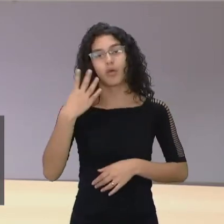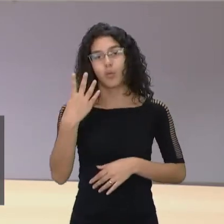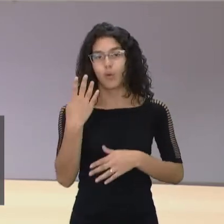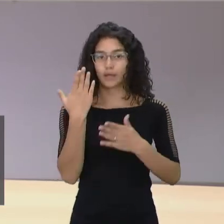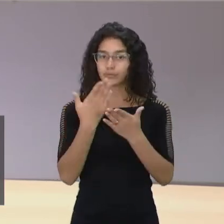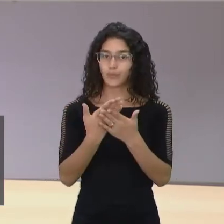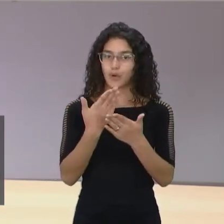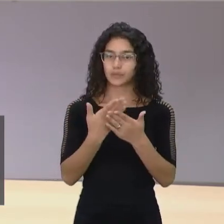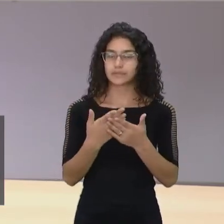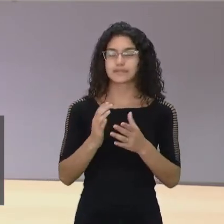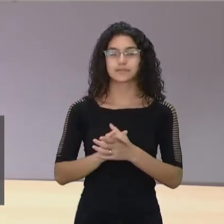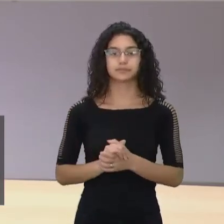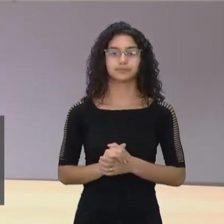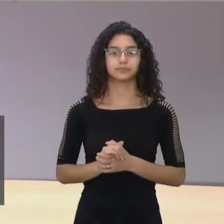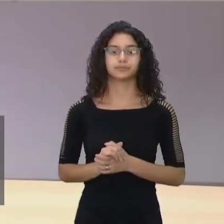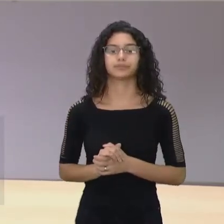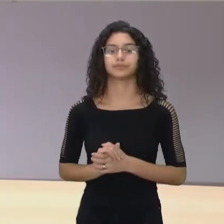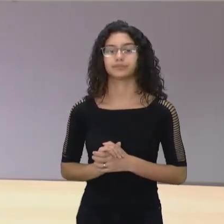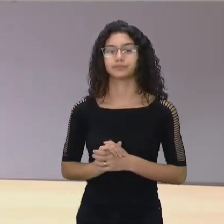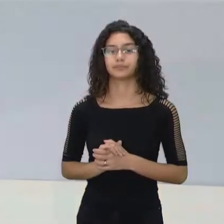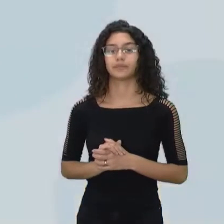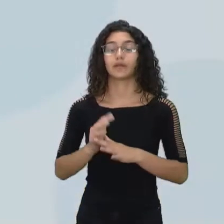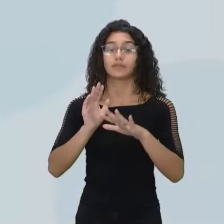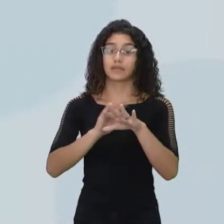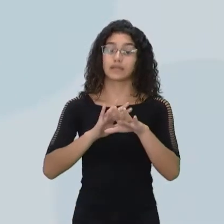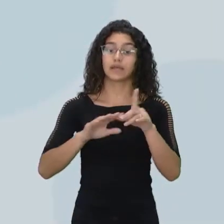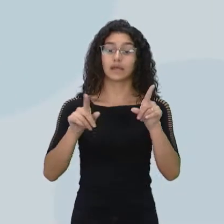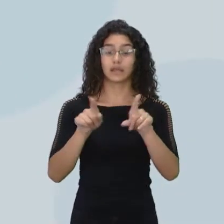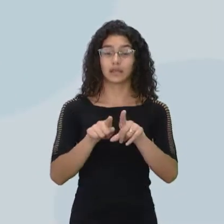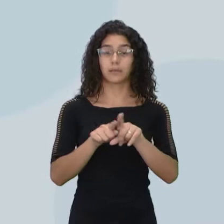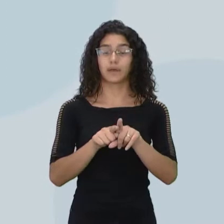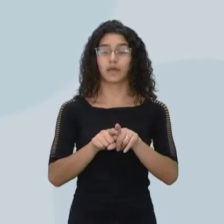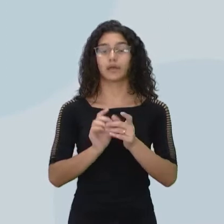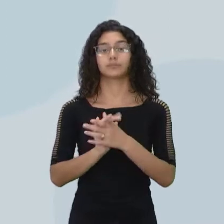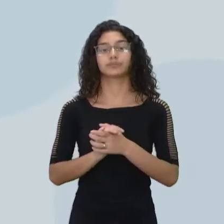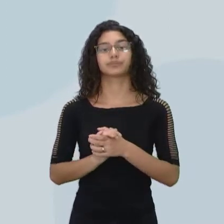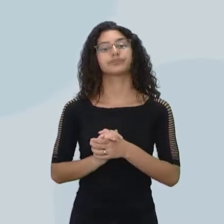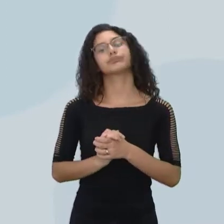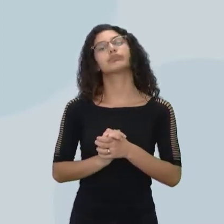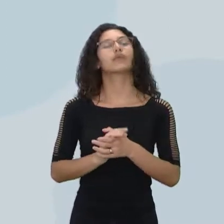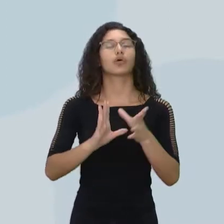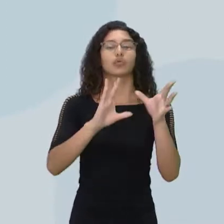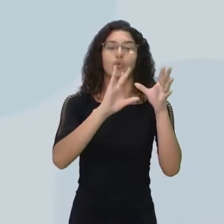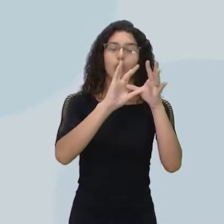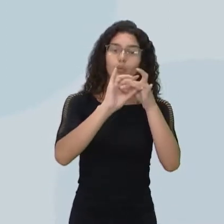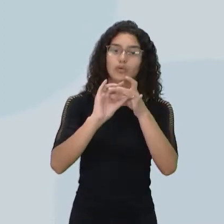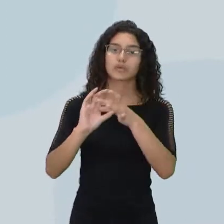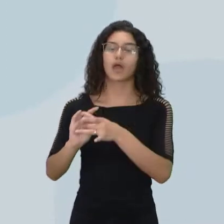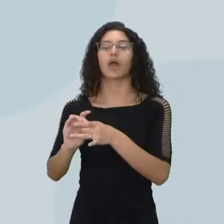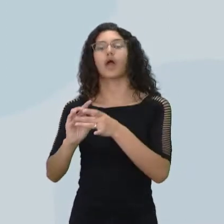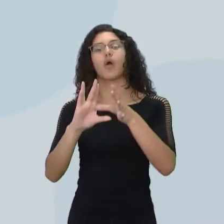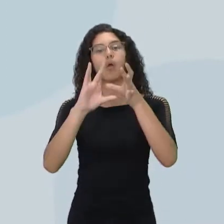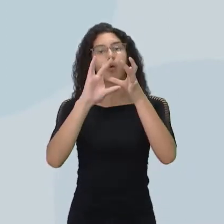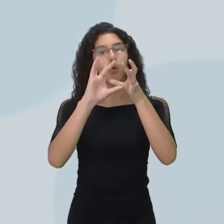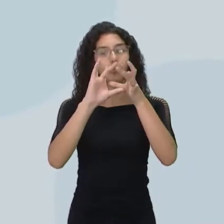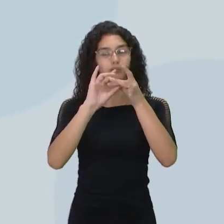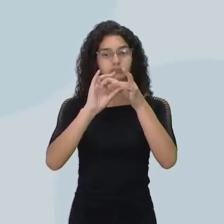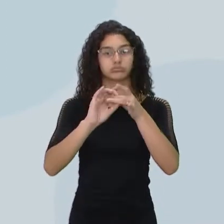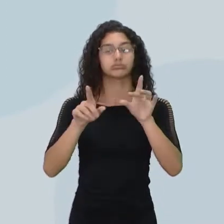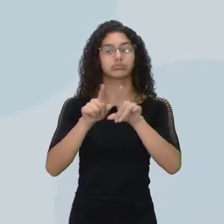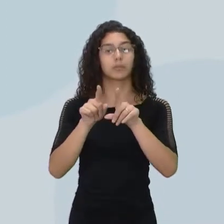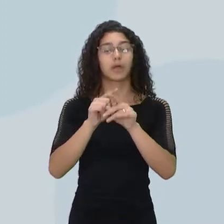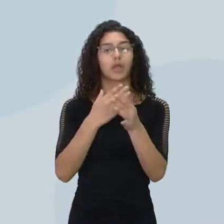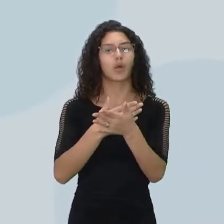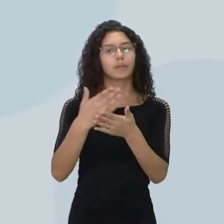4 aulas. Aí você vai trazer da teoria, do conceito, do contexto e vai começar